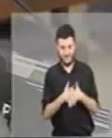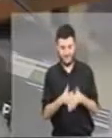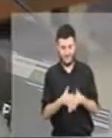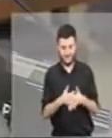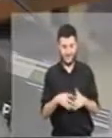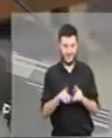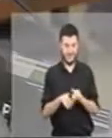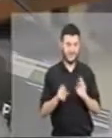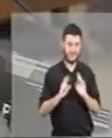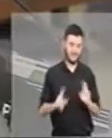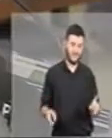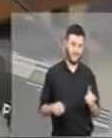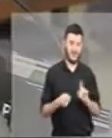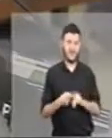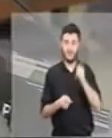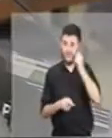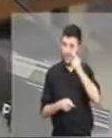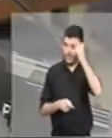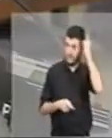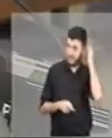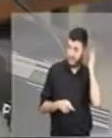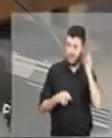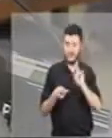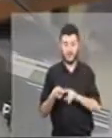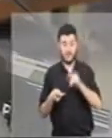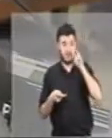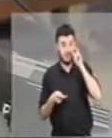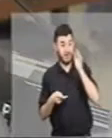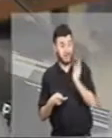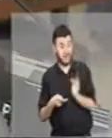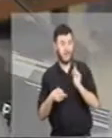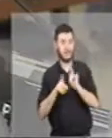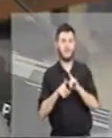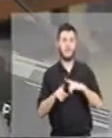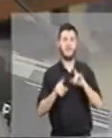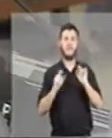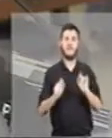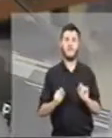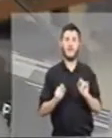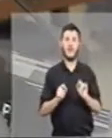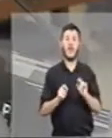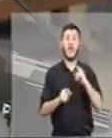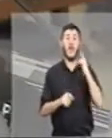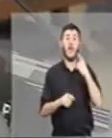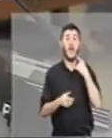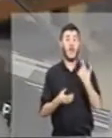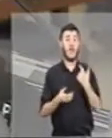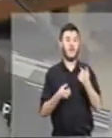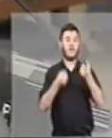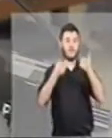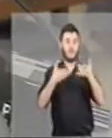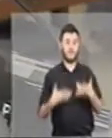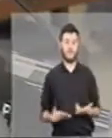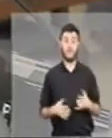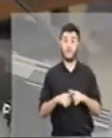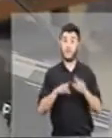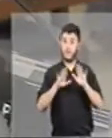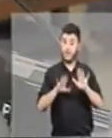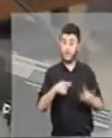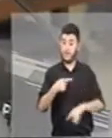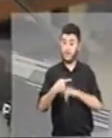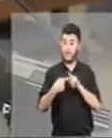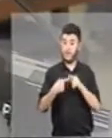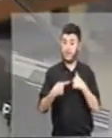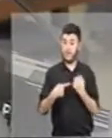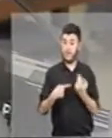de vista da fundamentação teórica. A primeira questão que eu assentaria é que o só